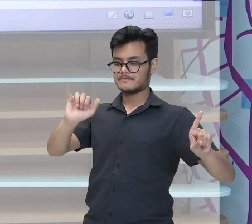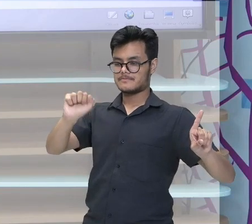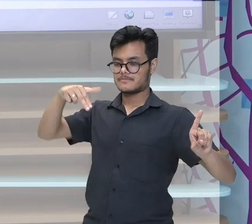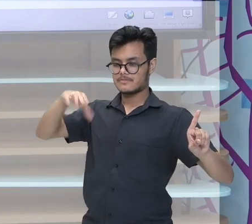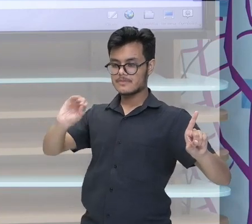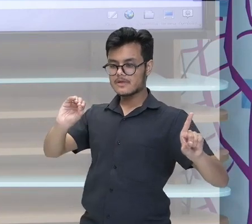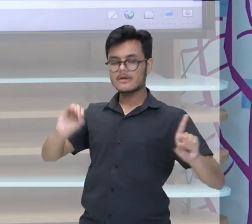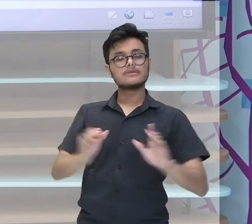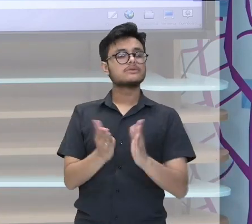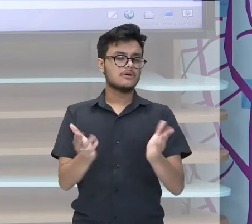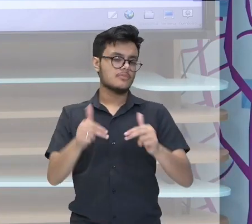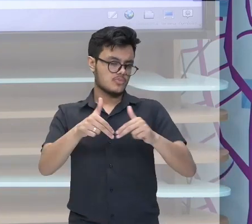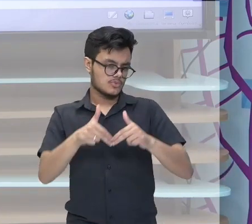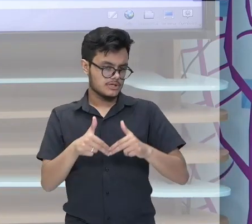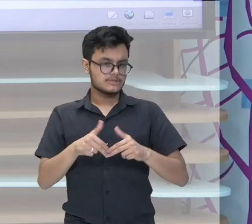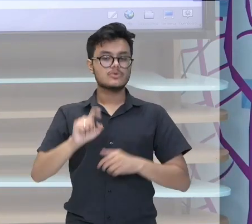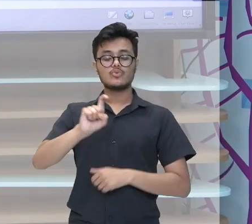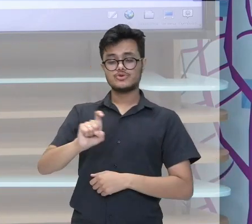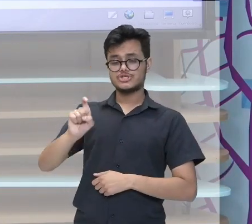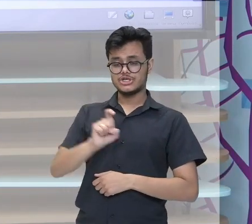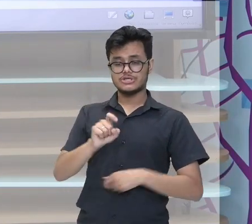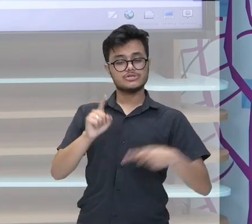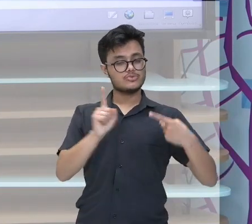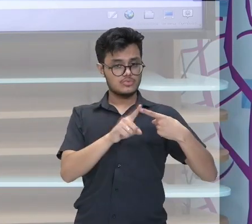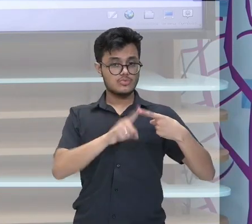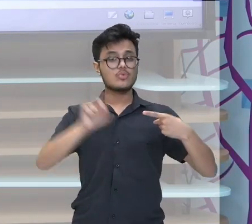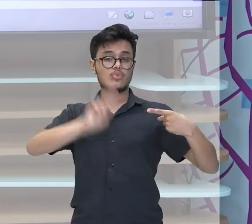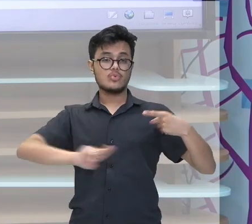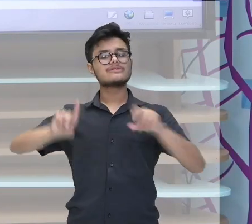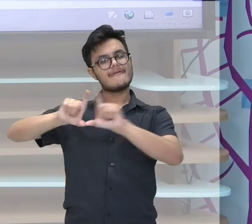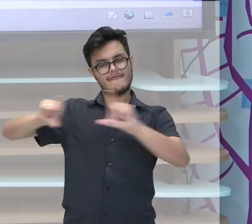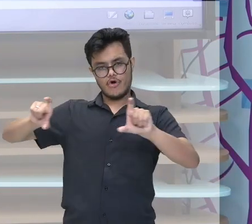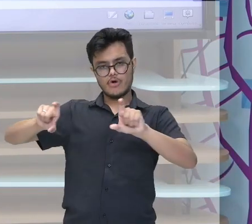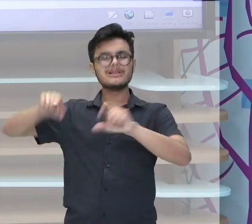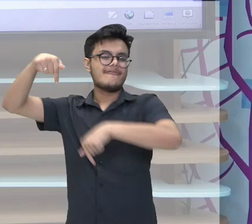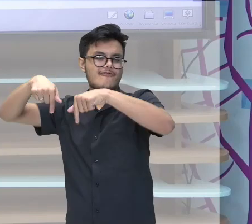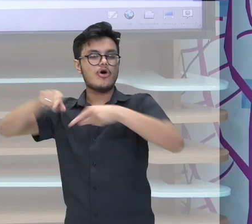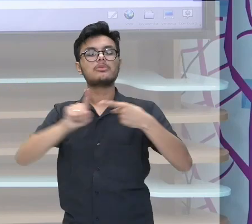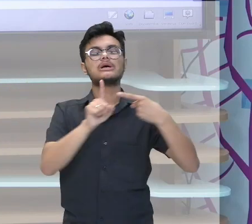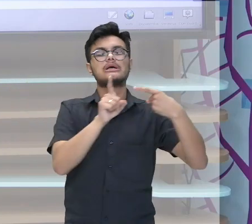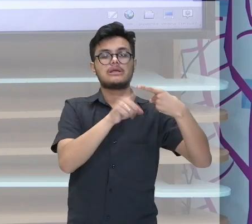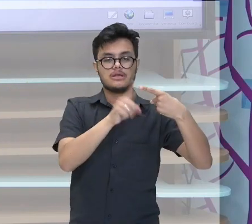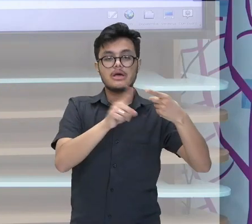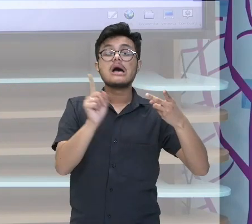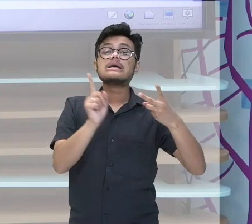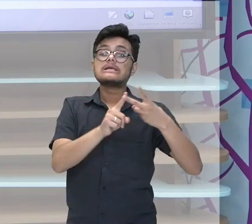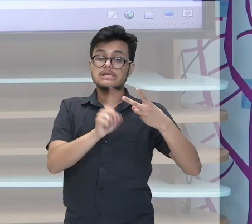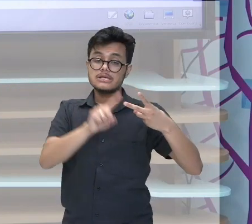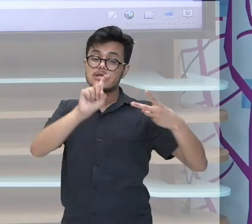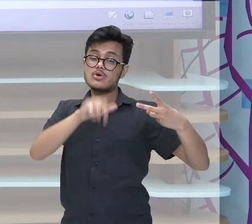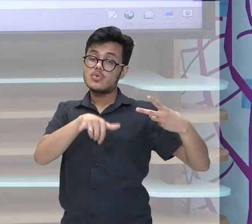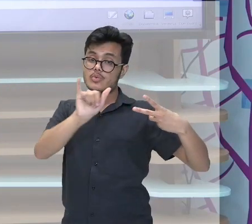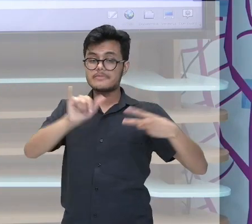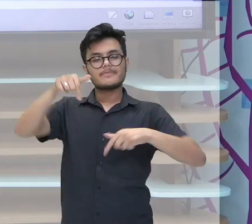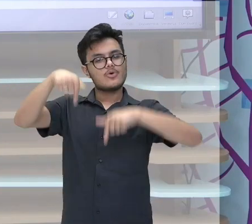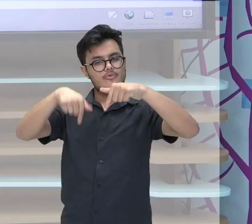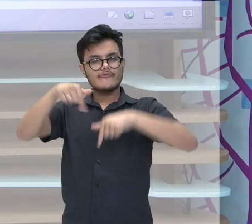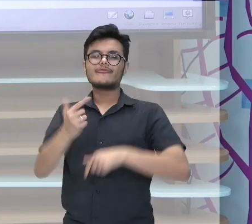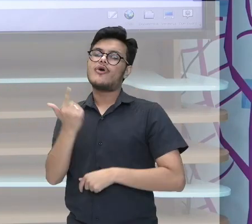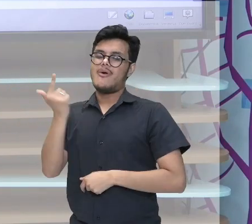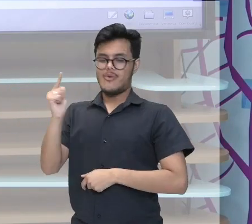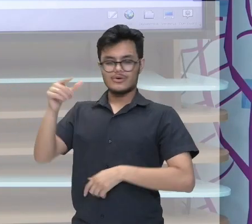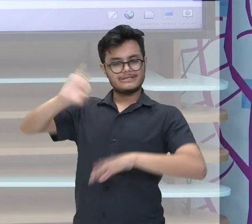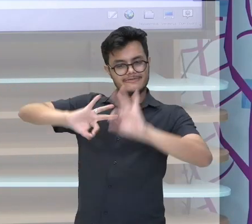eu vou usar, né, aquela relação lá que eu mostrei para vocês, menos b sobre 2a. E para encontrar a coordenada